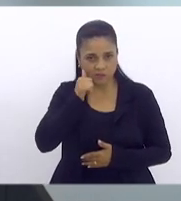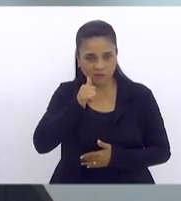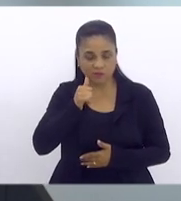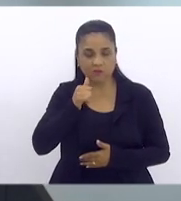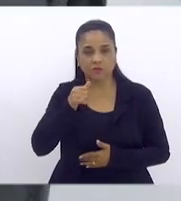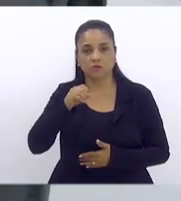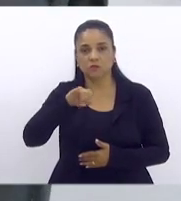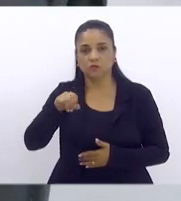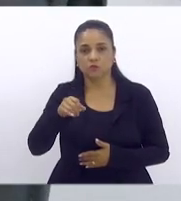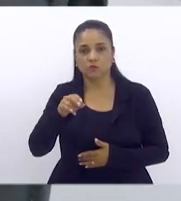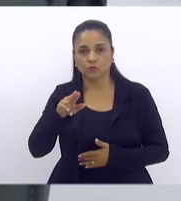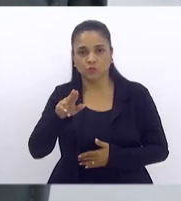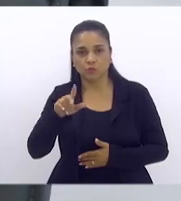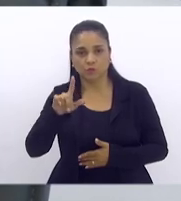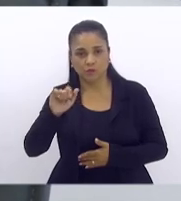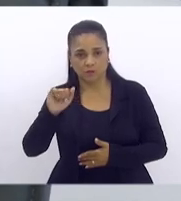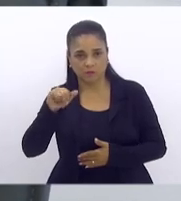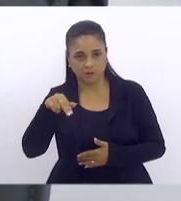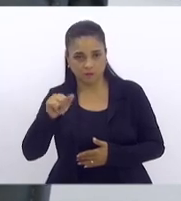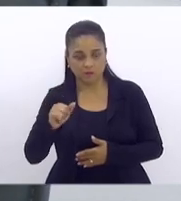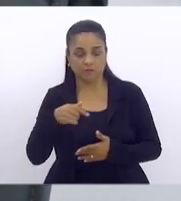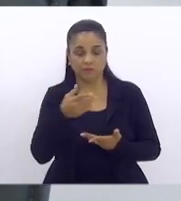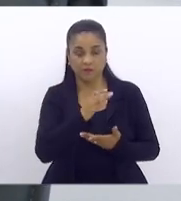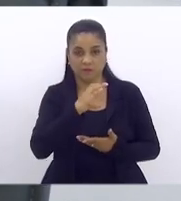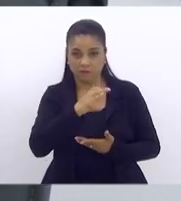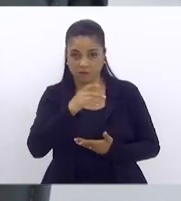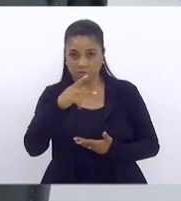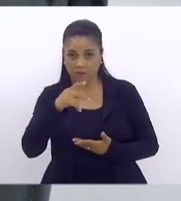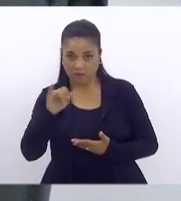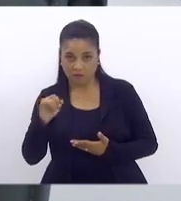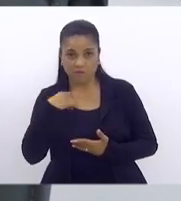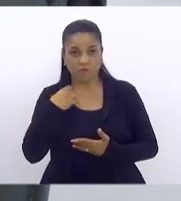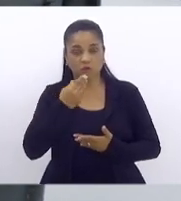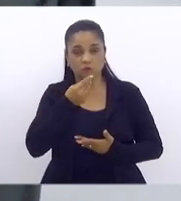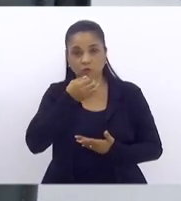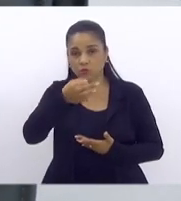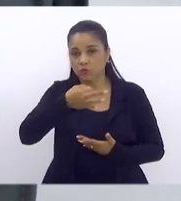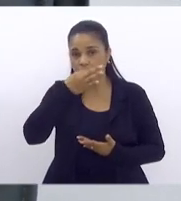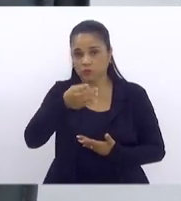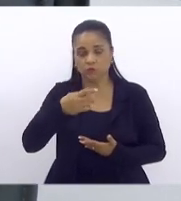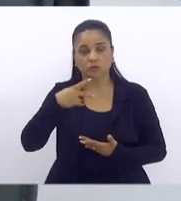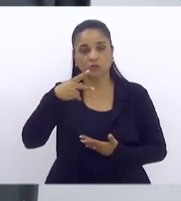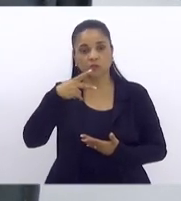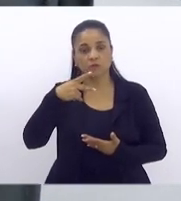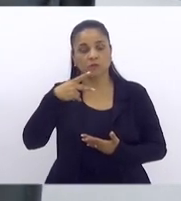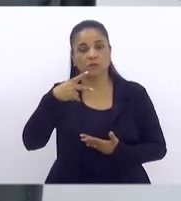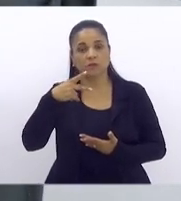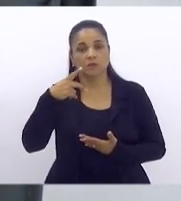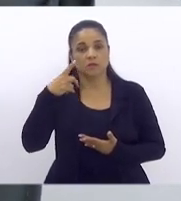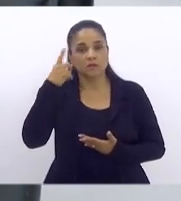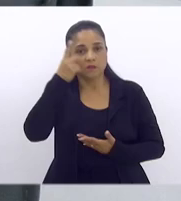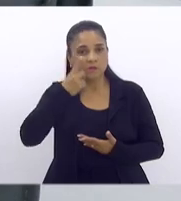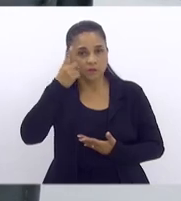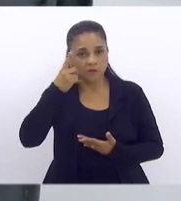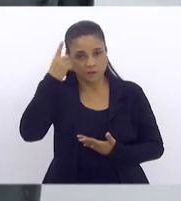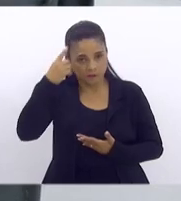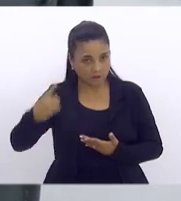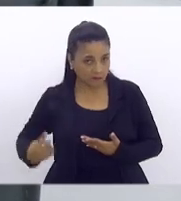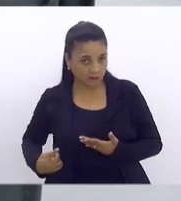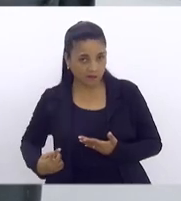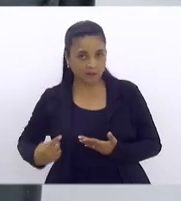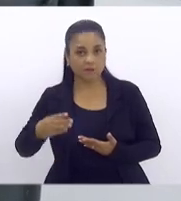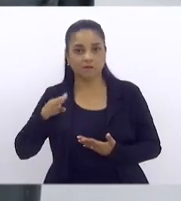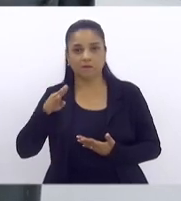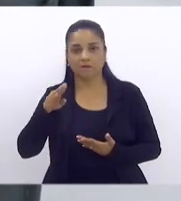esta oitiva foi sugerida pela deputada Dani Balbi, né, com